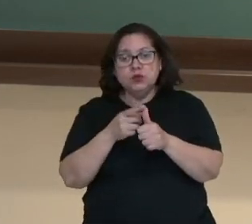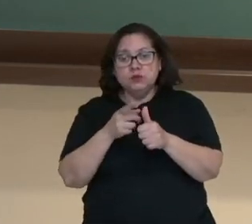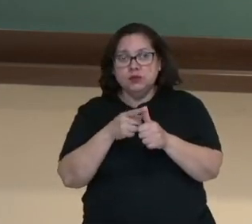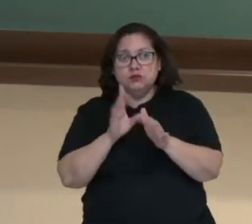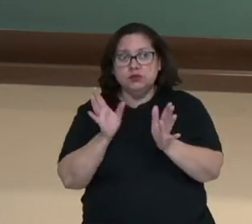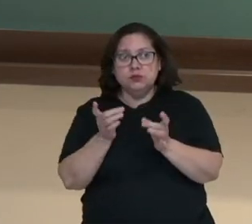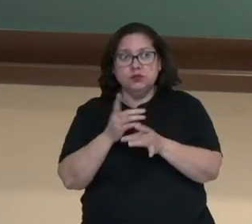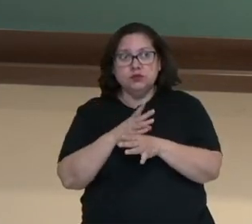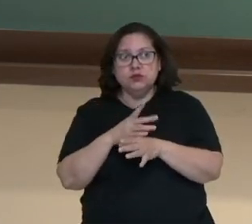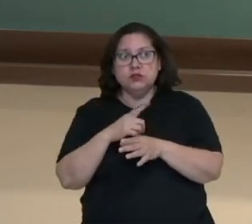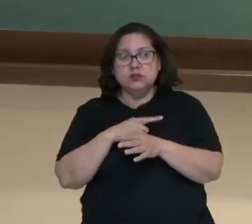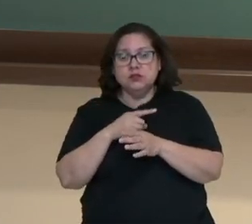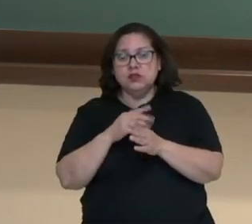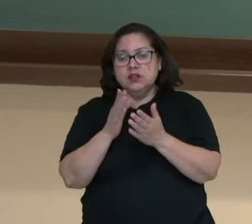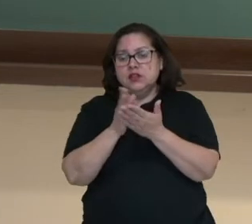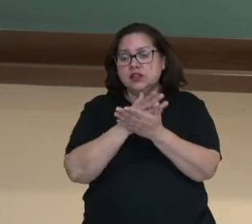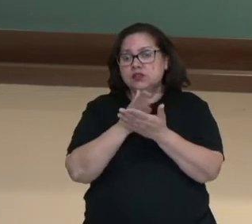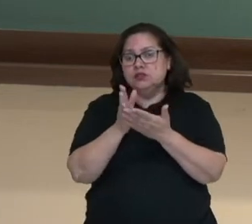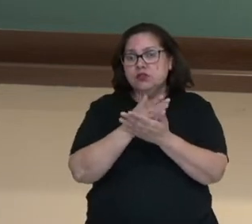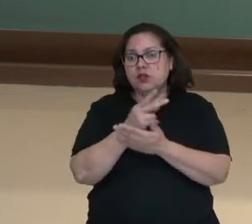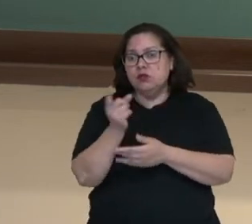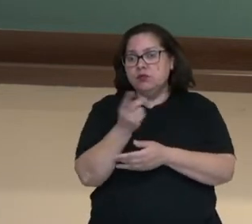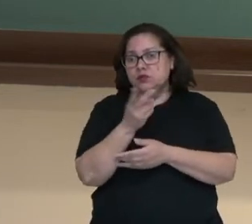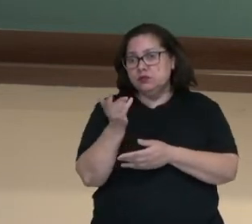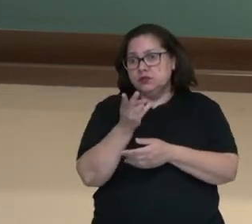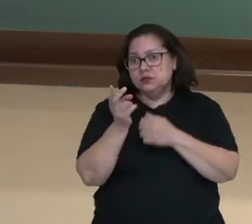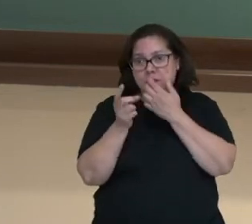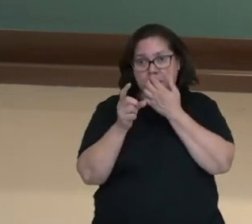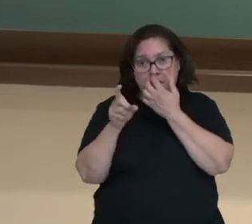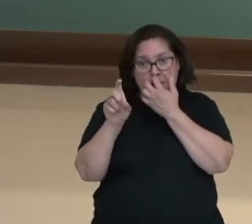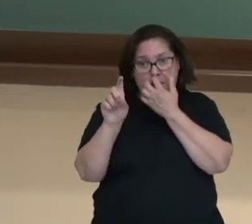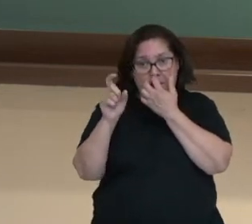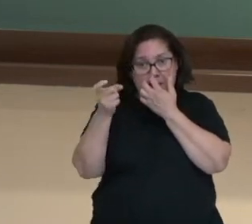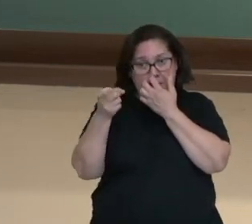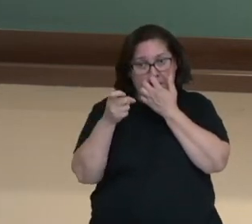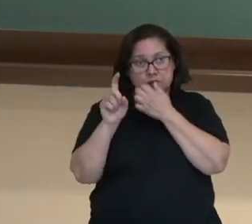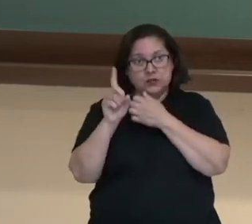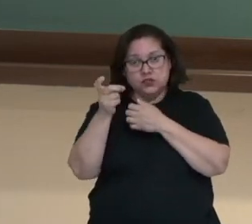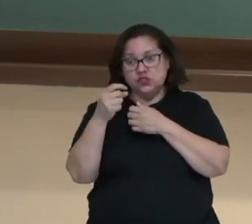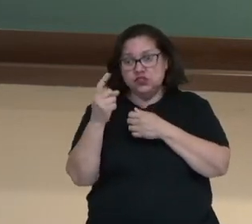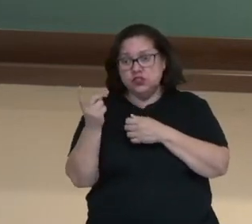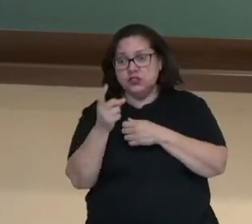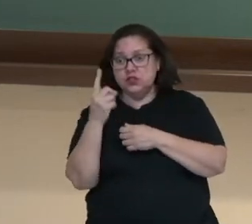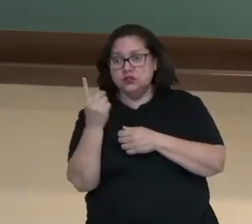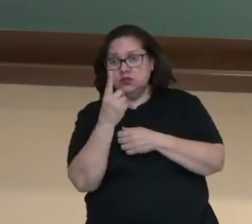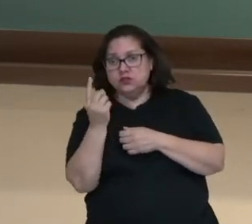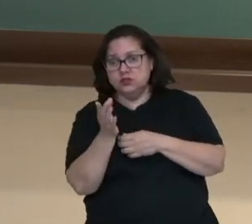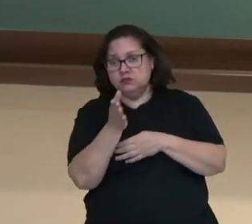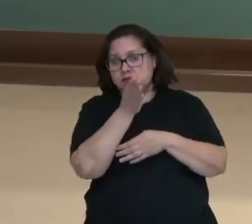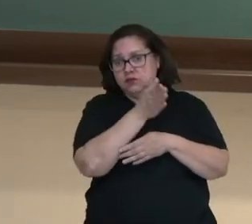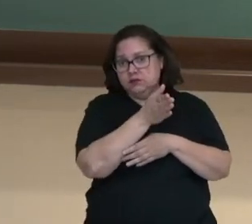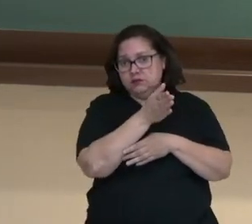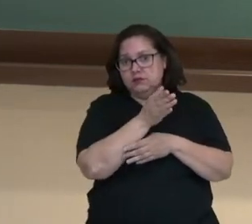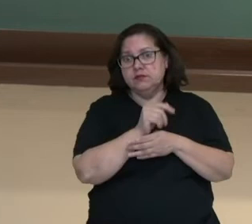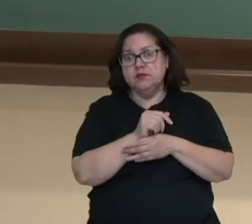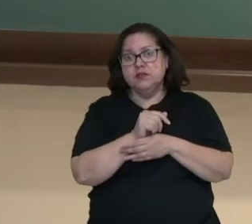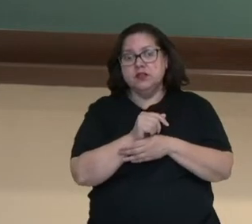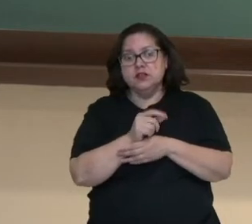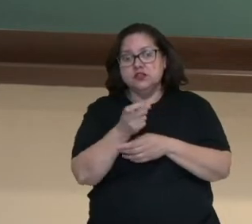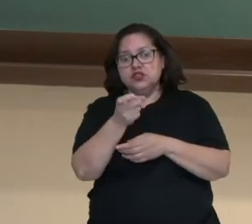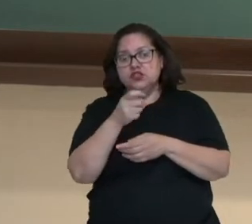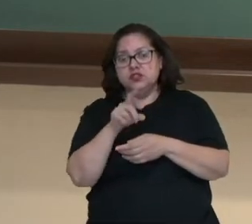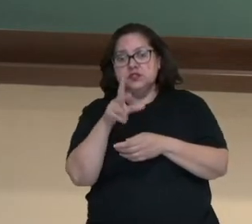nós, porque eu teria que isolar uma das duas incógnitas, mas aqui o x já está isolado, ele está sozinho do lado esquerdo. Então,